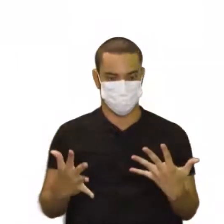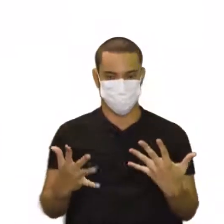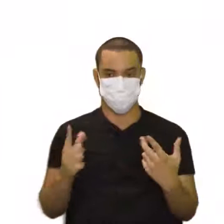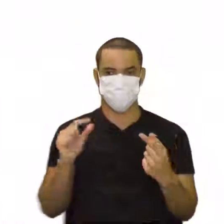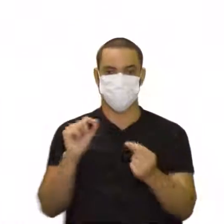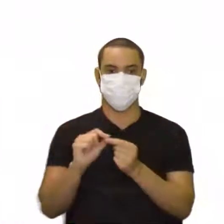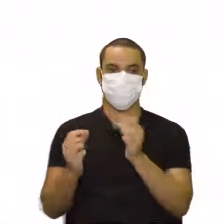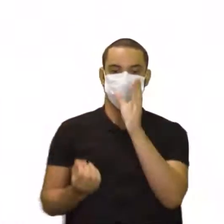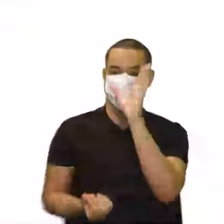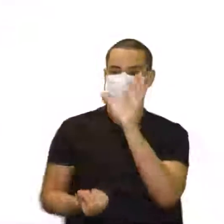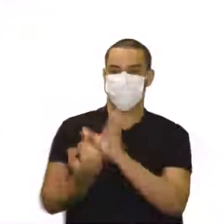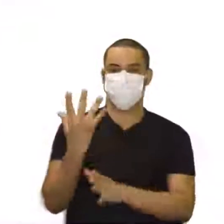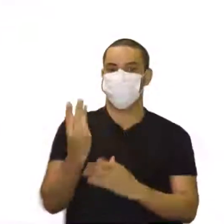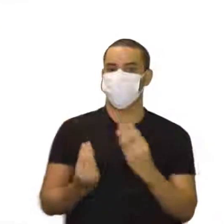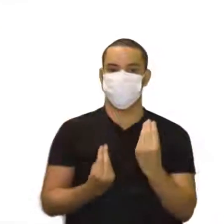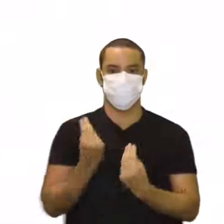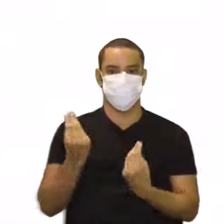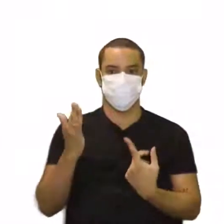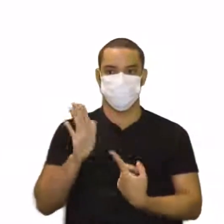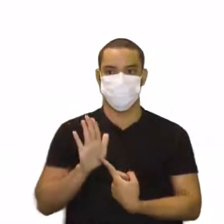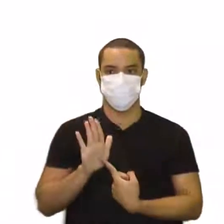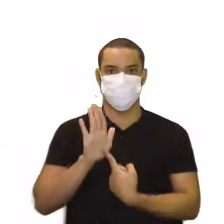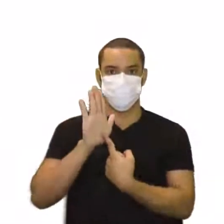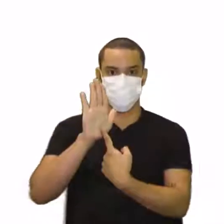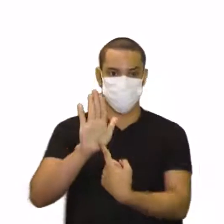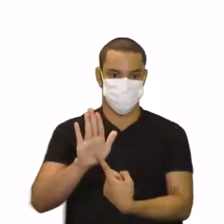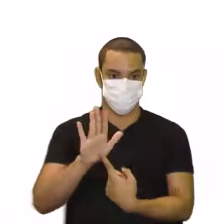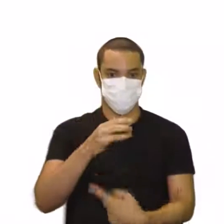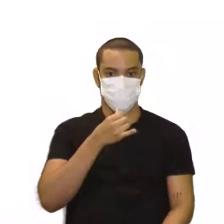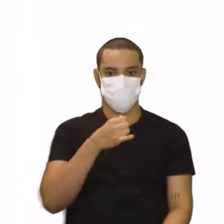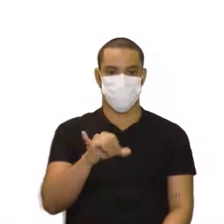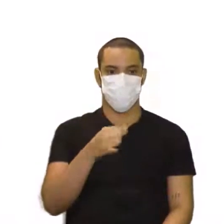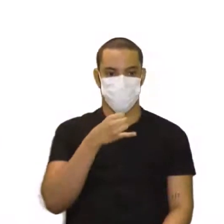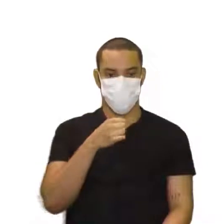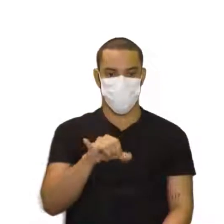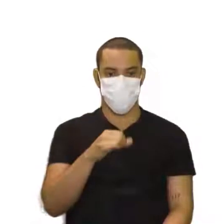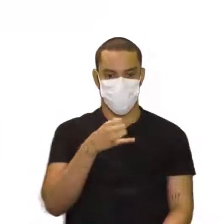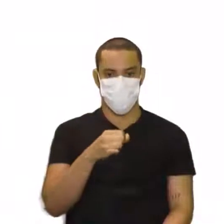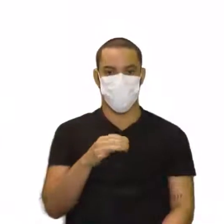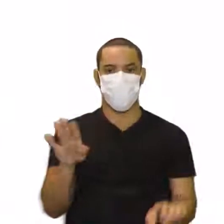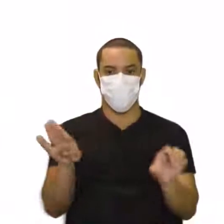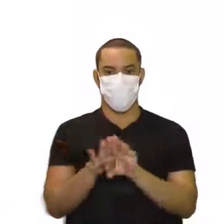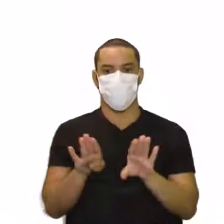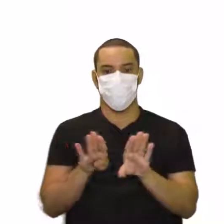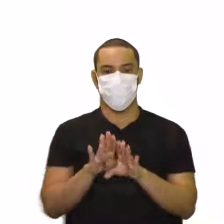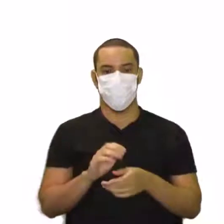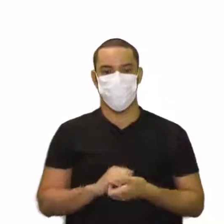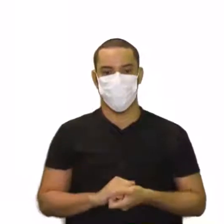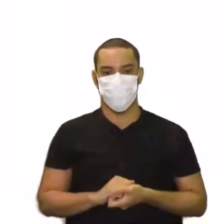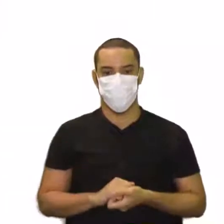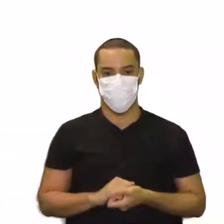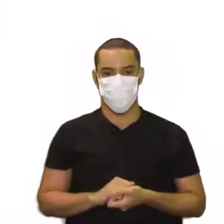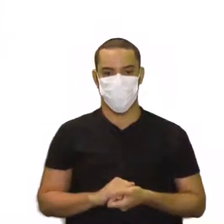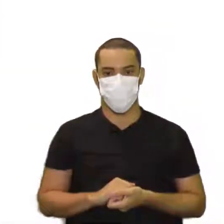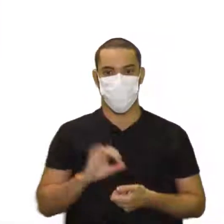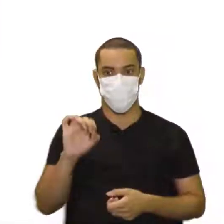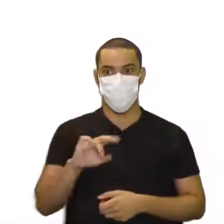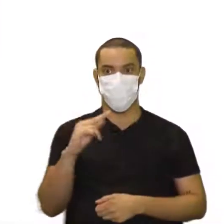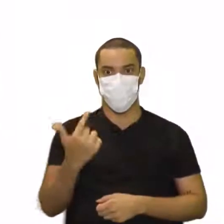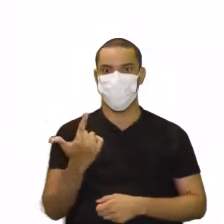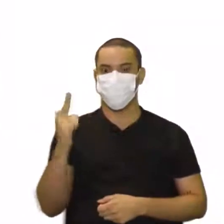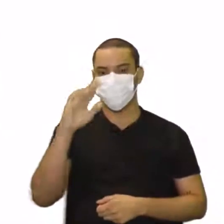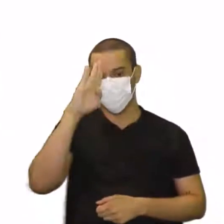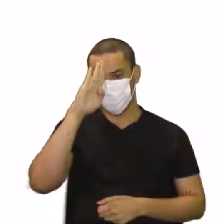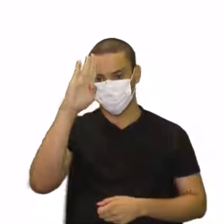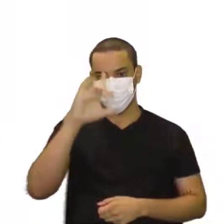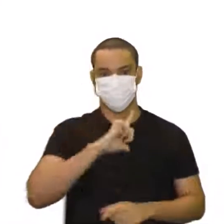é criado quando é exposto a uma corrente eletricamente carregada, tá? E como outro componente principal aqui nós